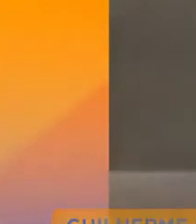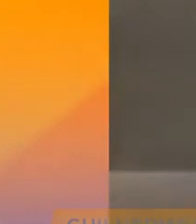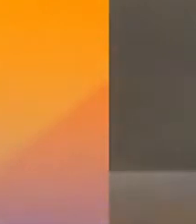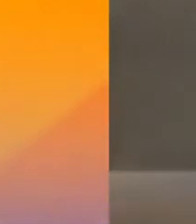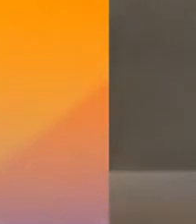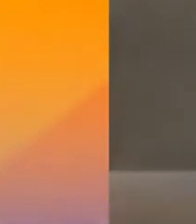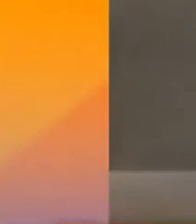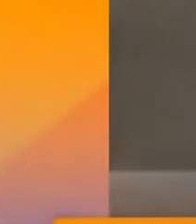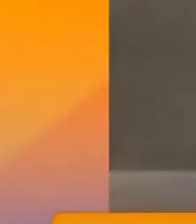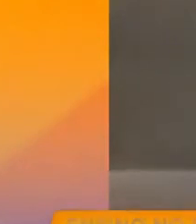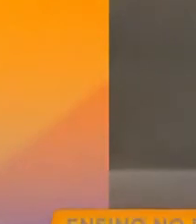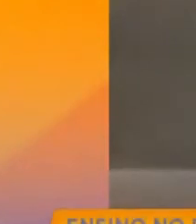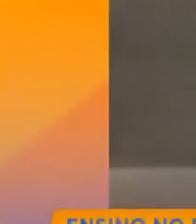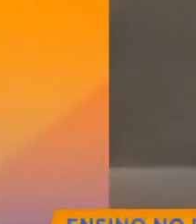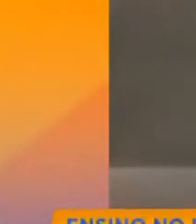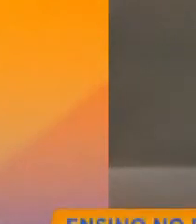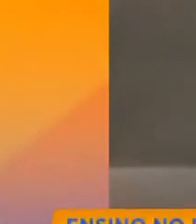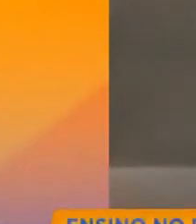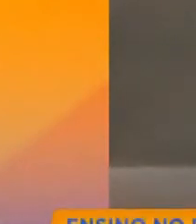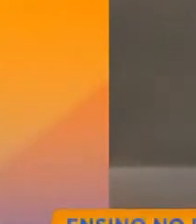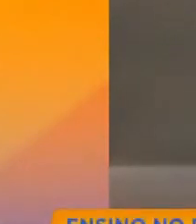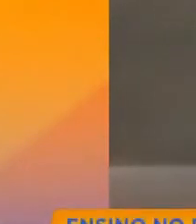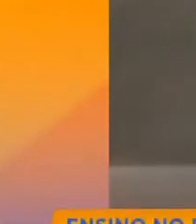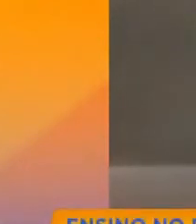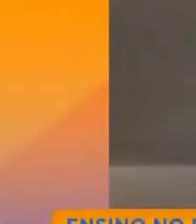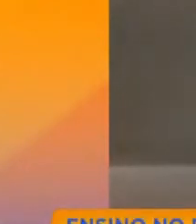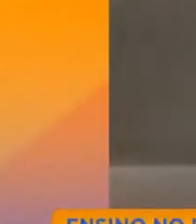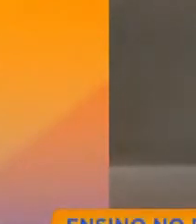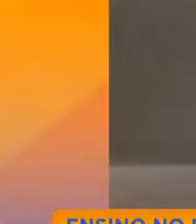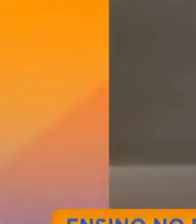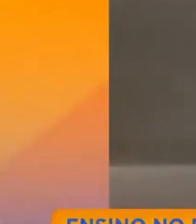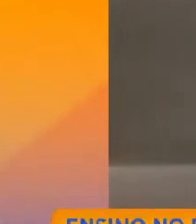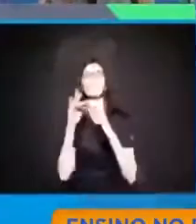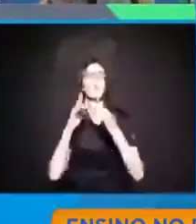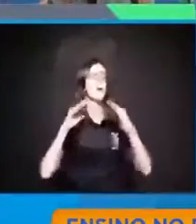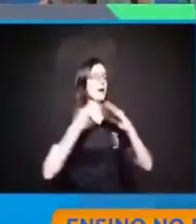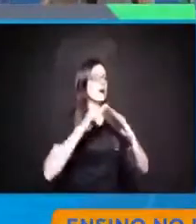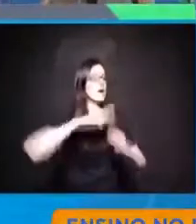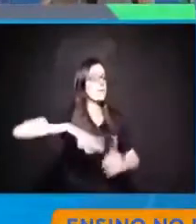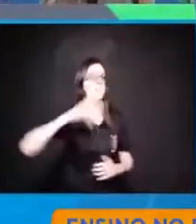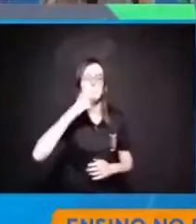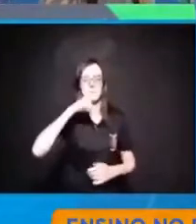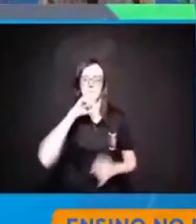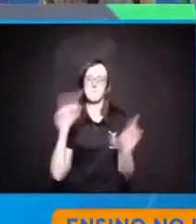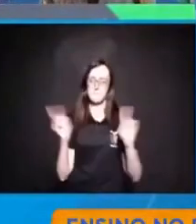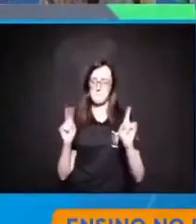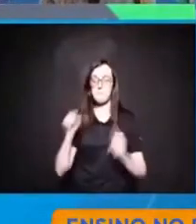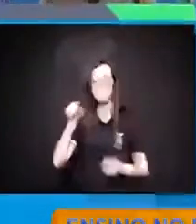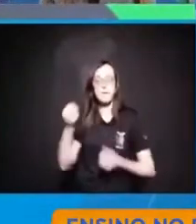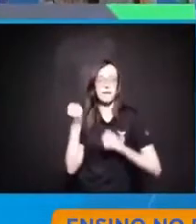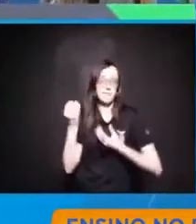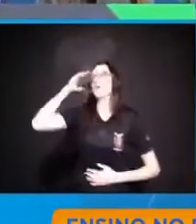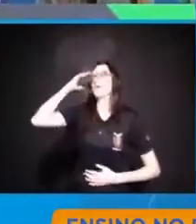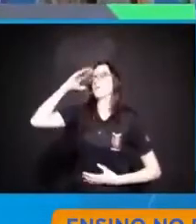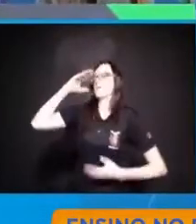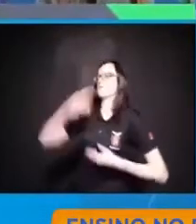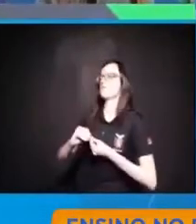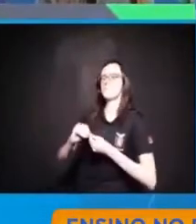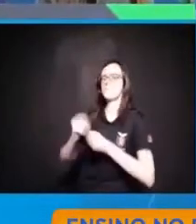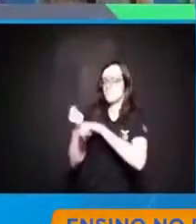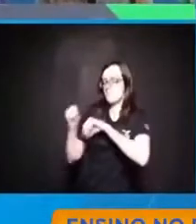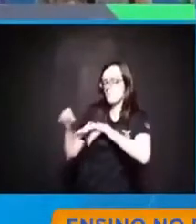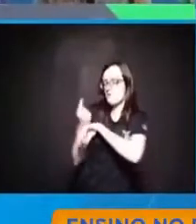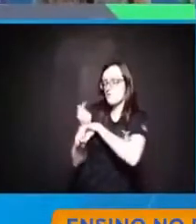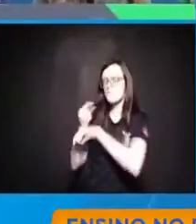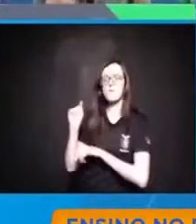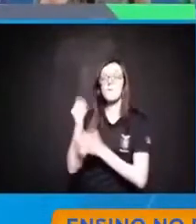felicidade. Eu não acho que seja verdade, né? Porque todo mundo quer ter uma vida boa, né? E com mais informações sobre finanças, a ideia é que os